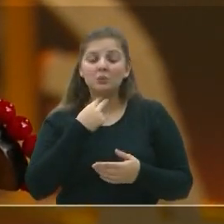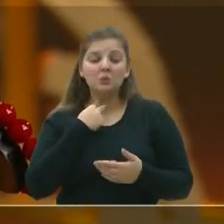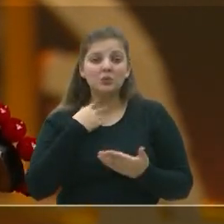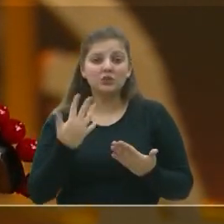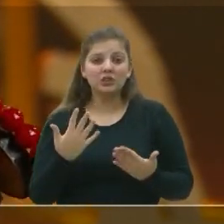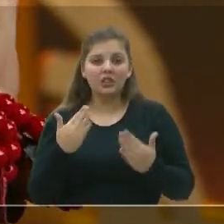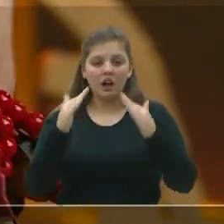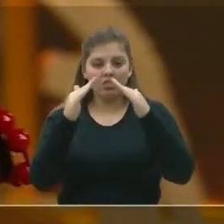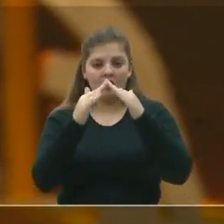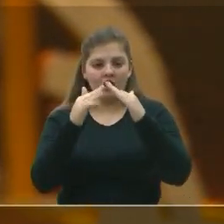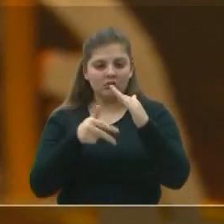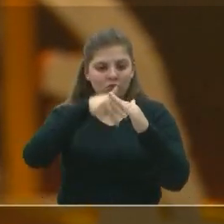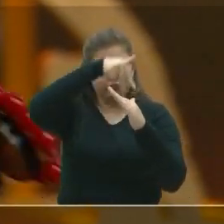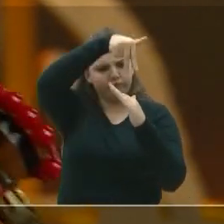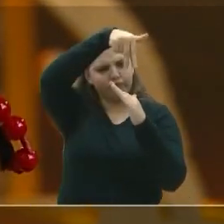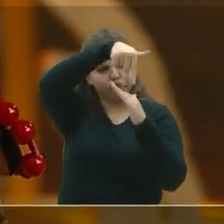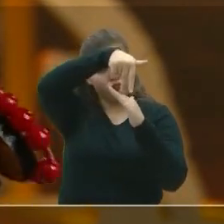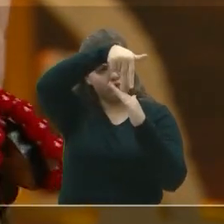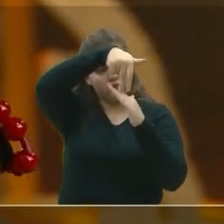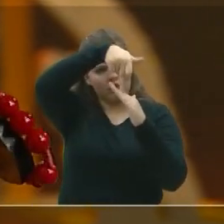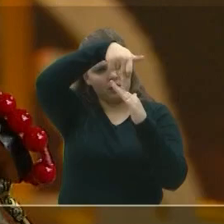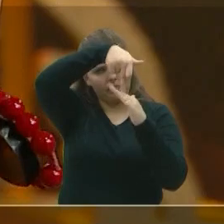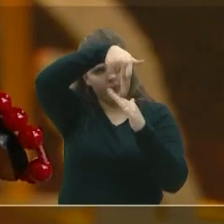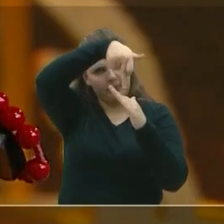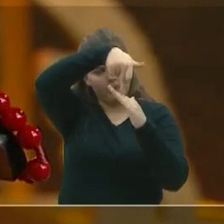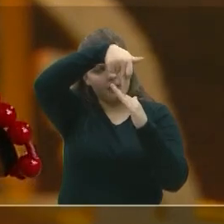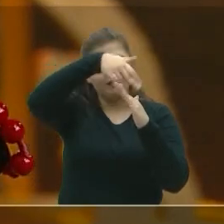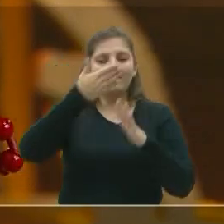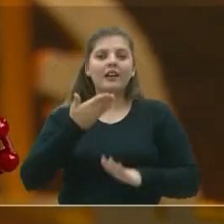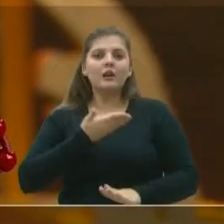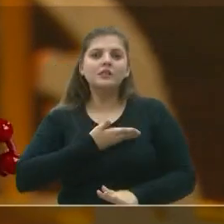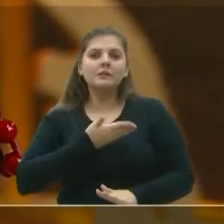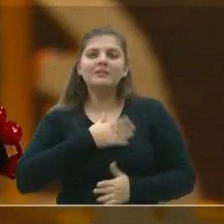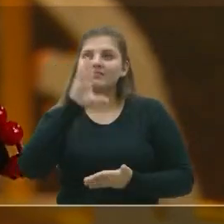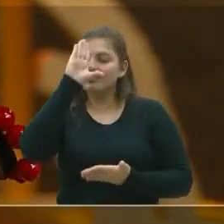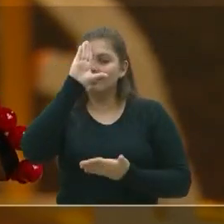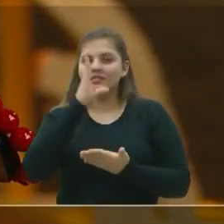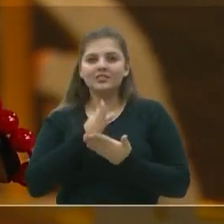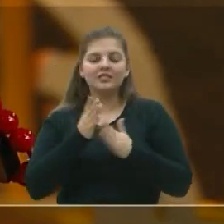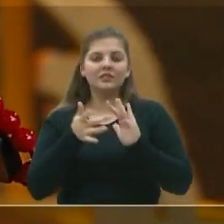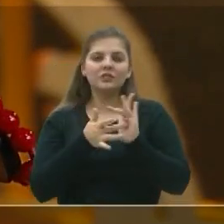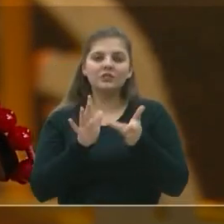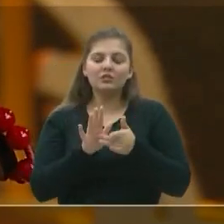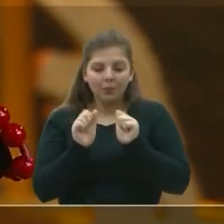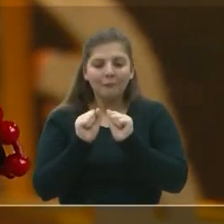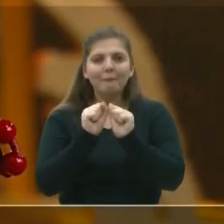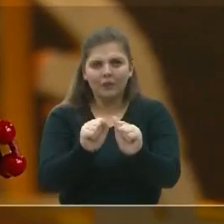telhado. Foram os amigos que acreditaram que Jesus podia curar ele.